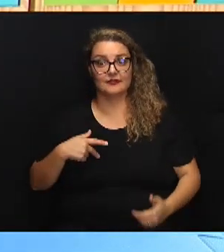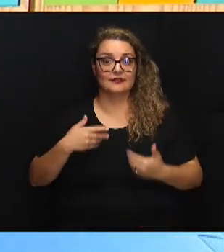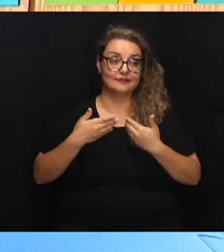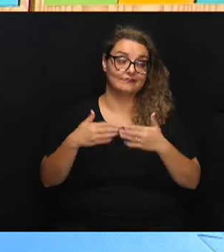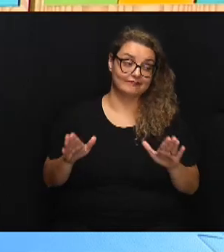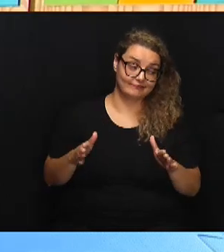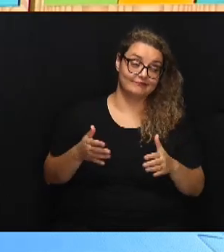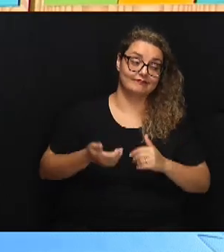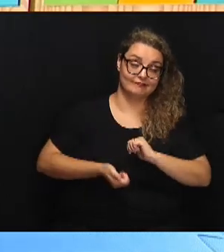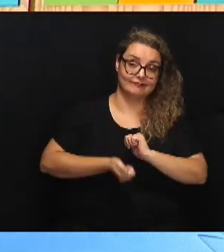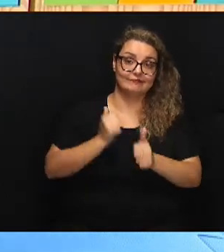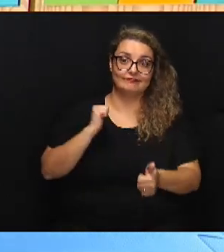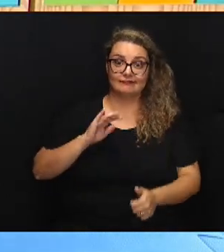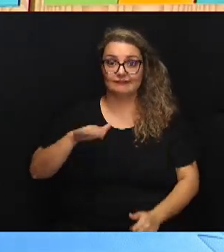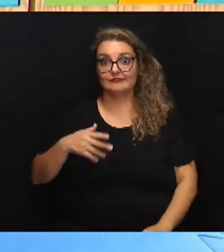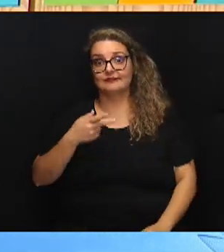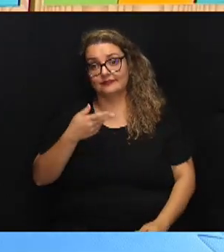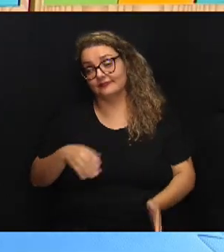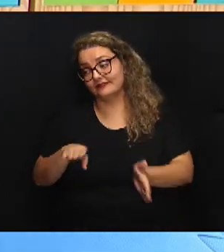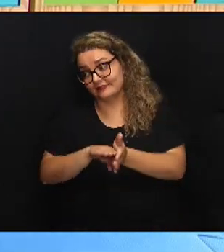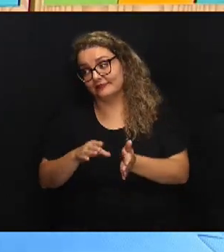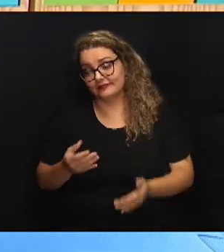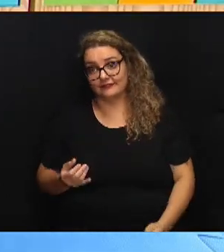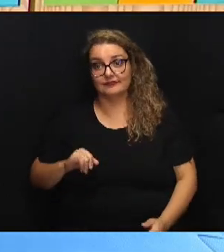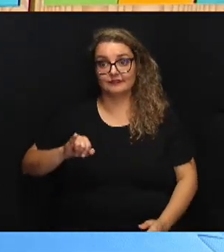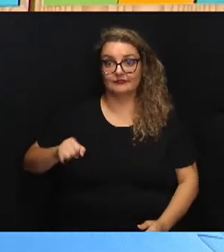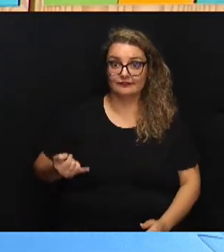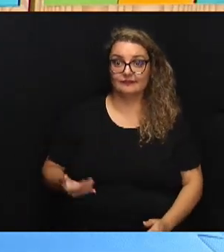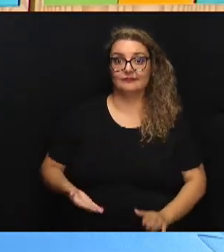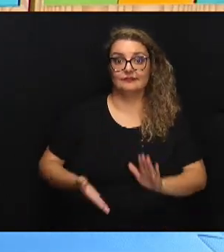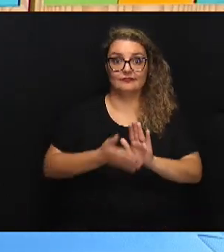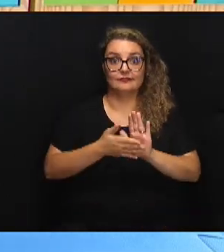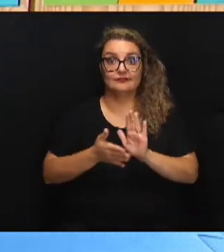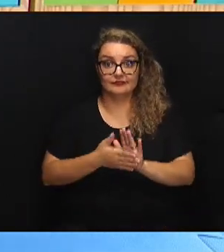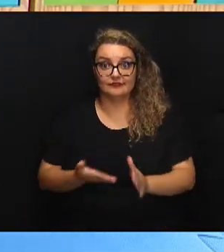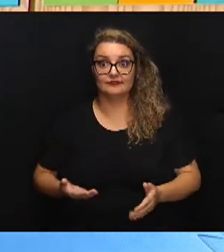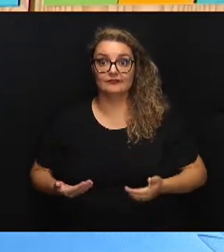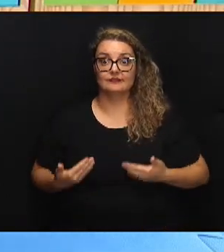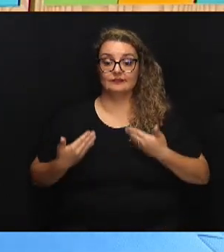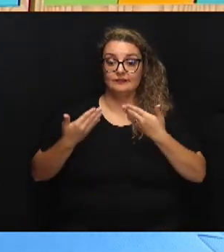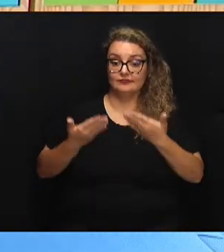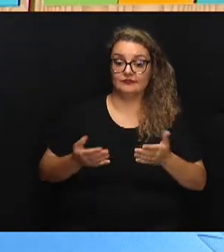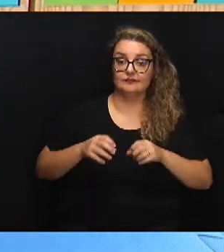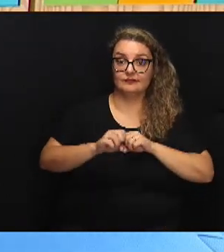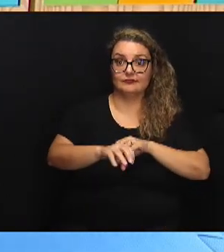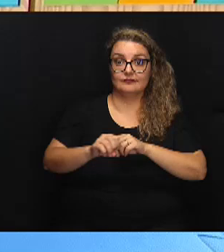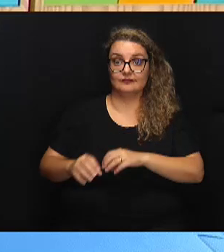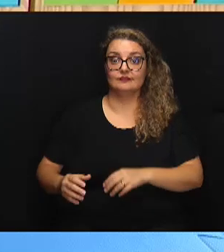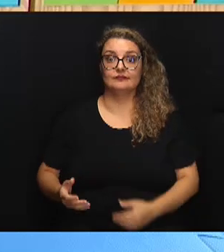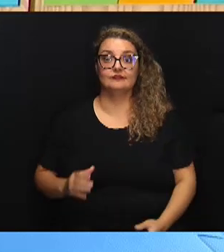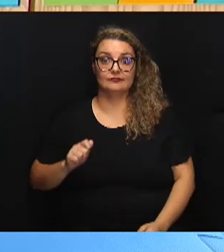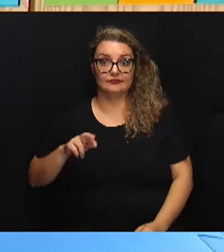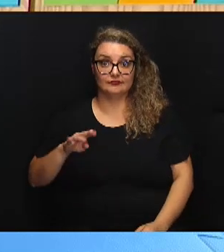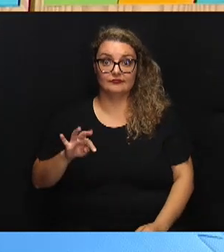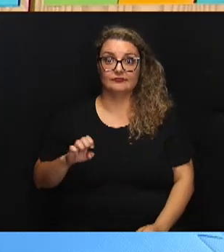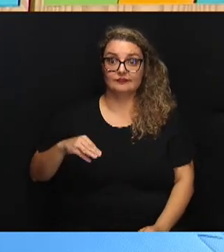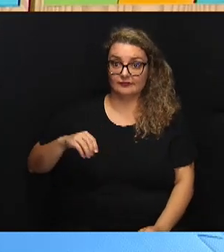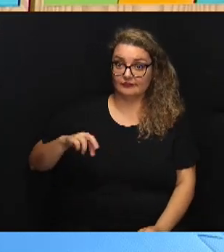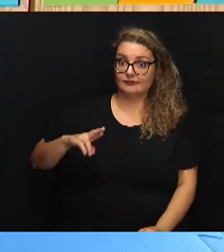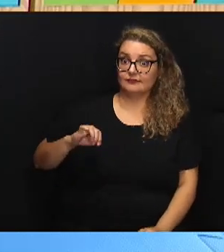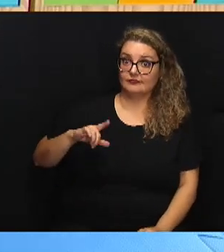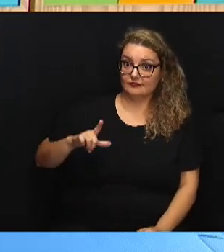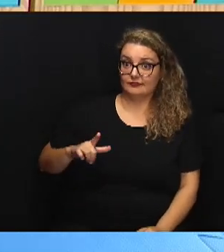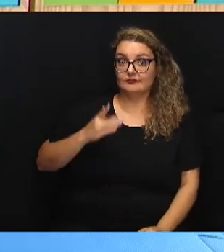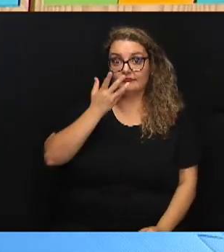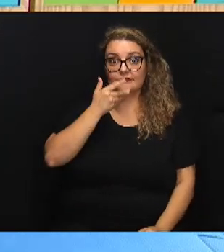né? Porque quando a gente chega com uma oportunidade, com uma proposta de mostrar, ensinar uma arte marcial para as crianças, elas